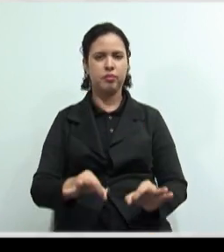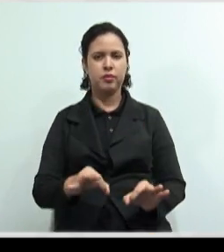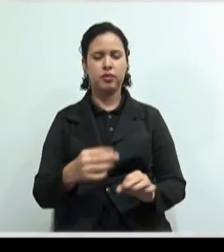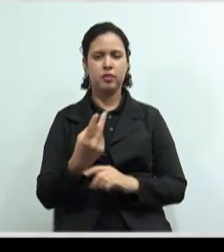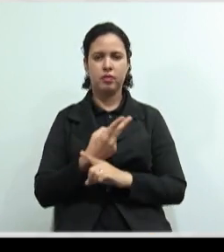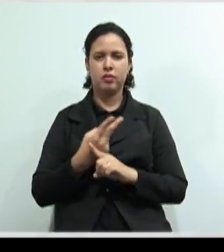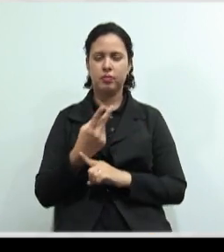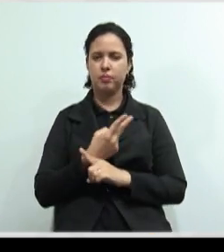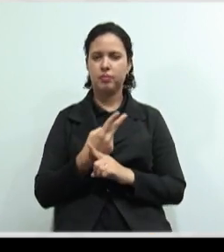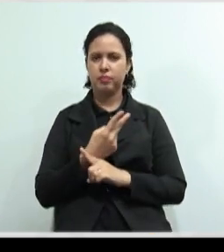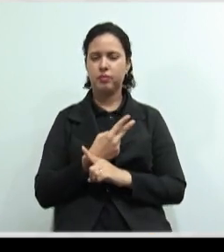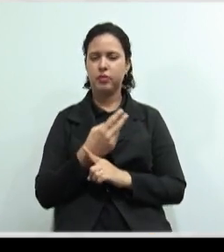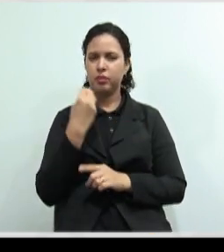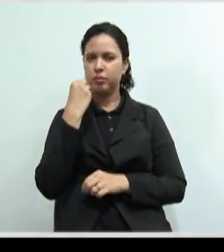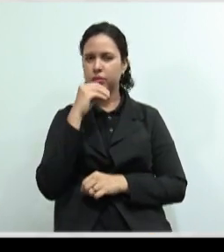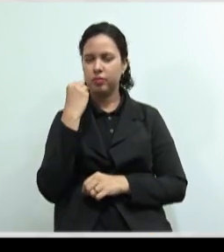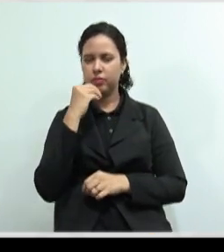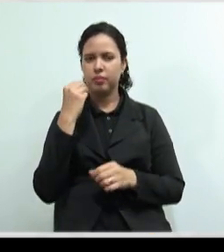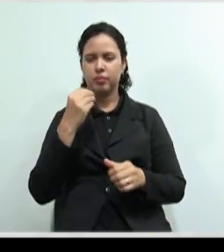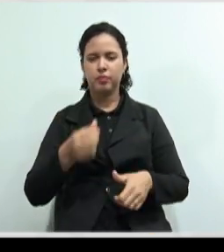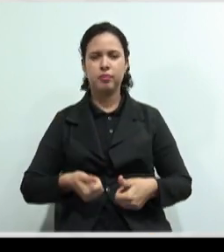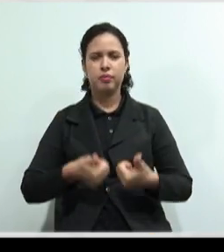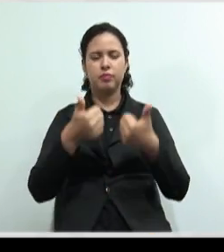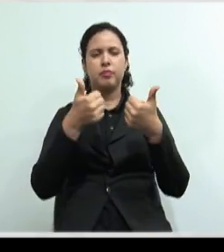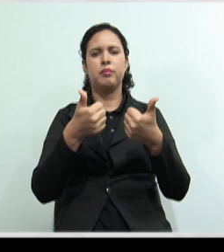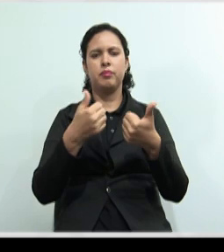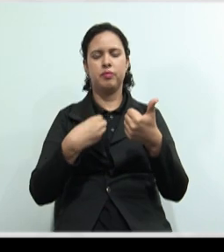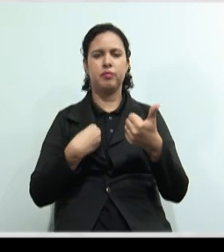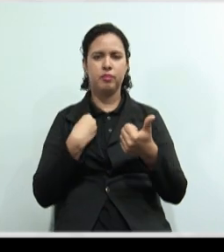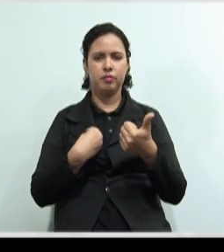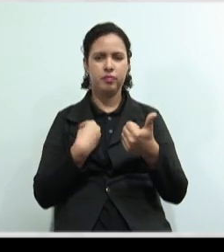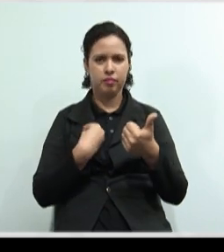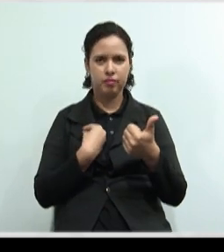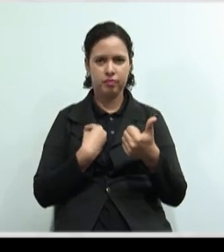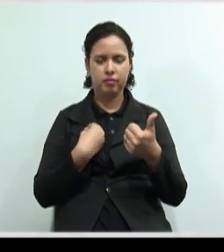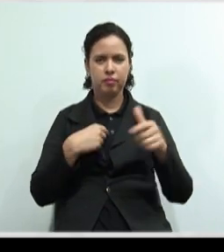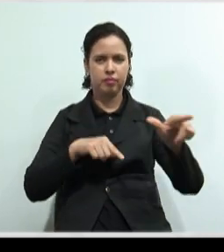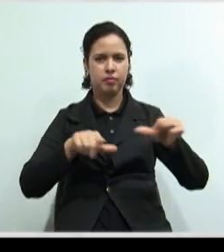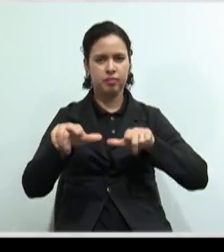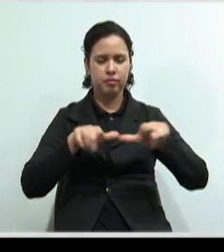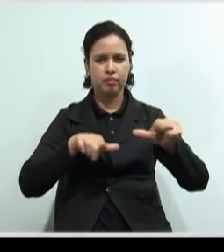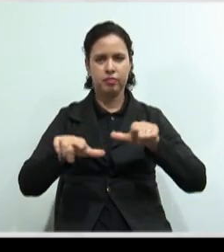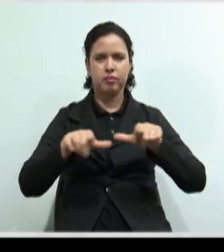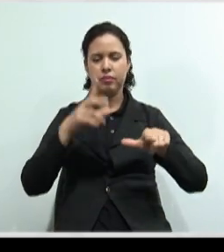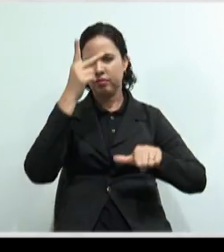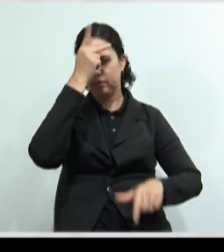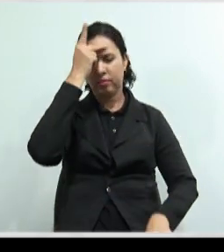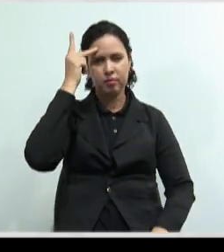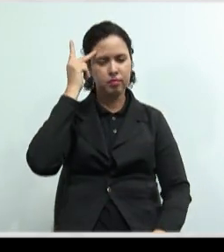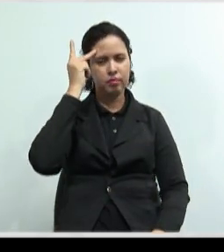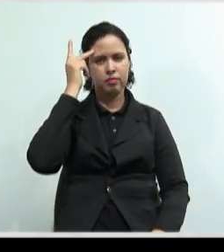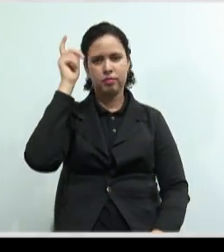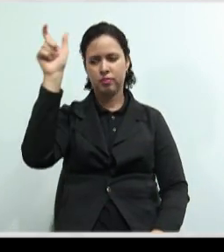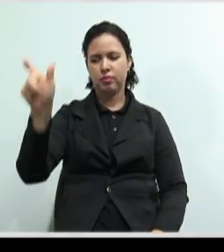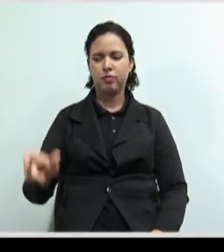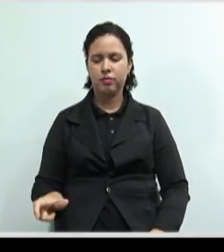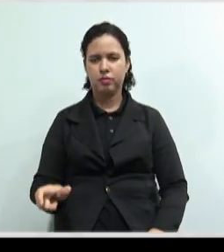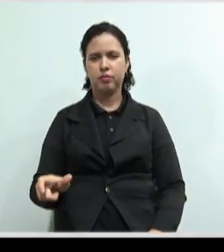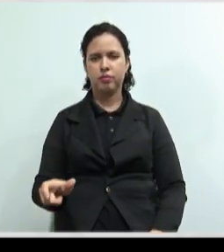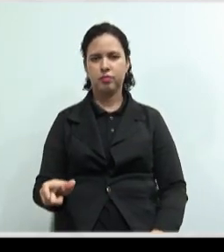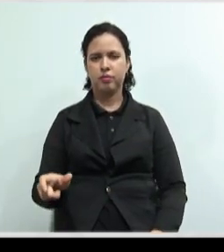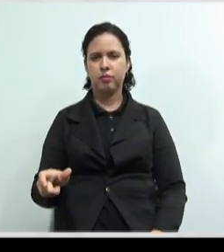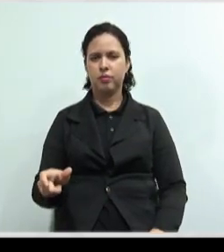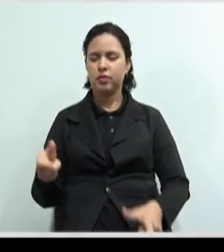e oportunidades para melhorar as condições de vida e de trabalho dos produtores, especialmente os